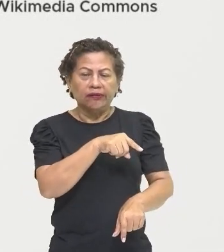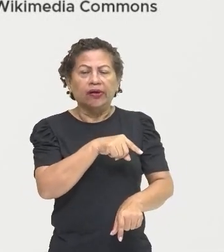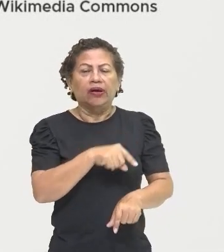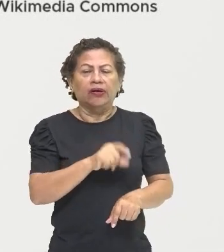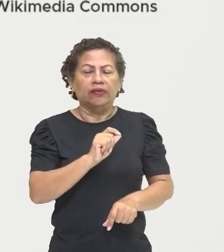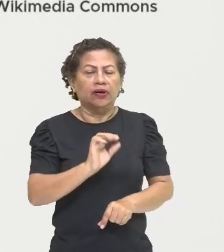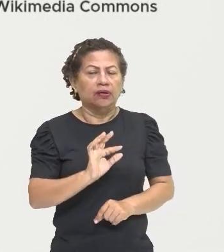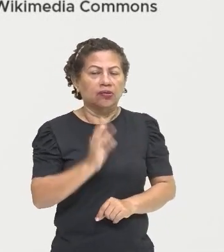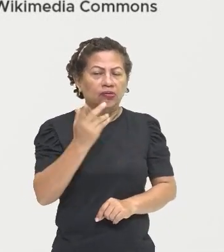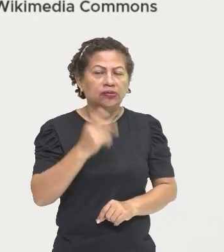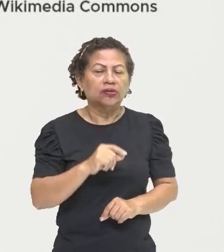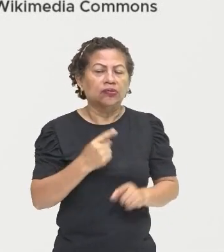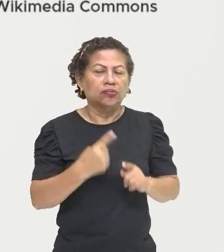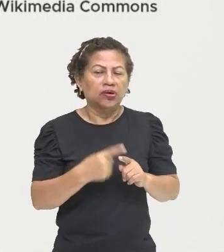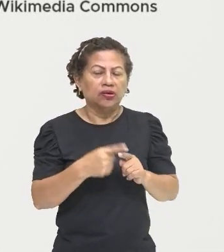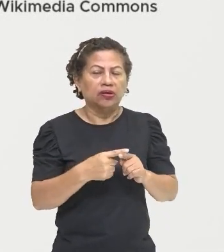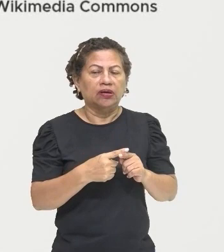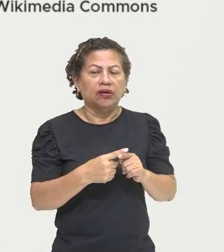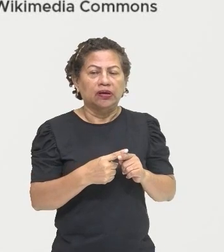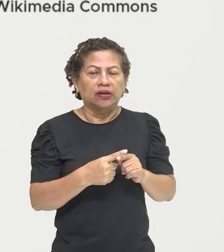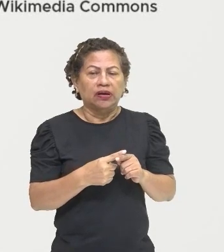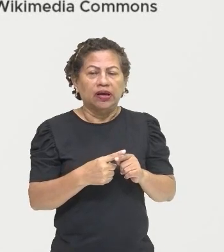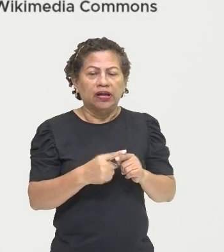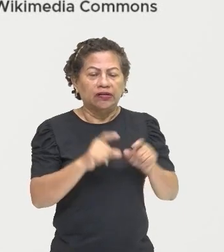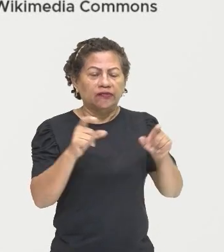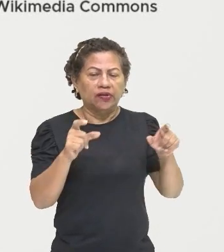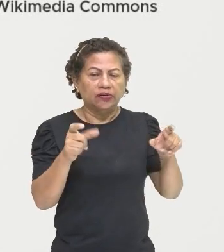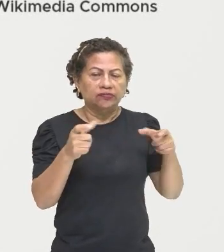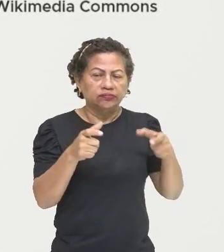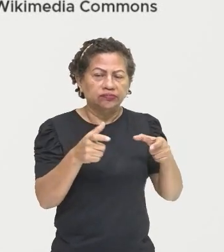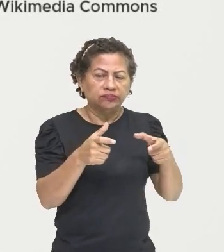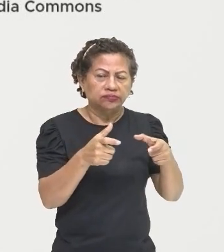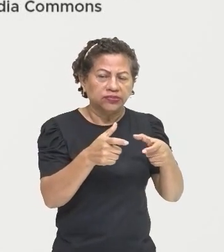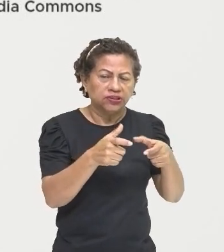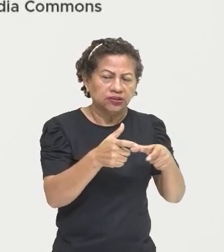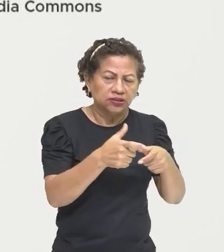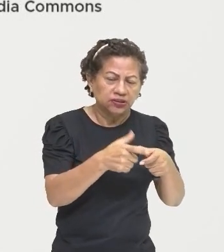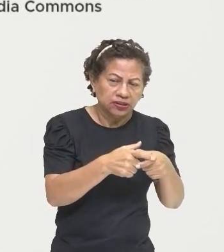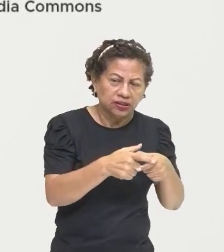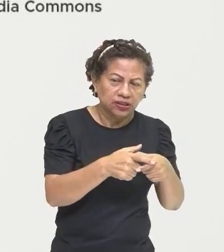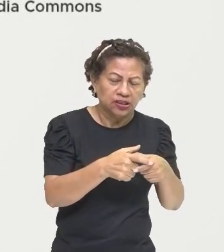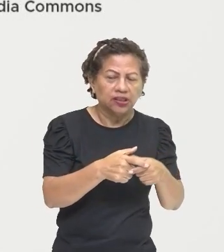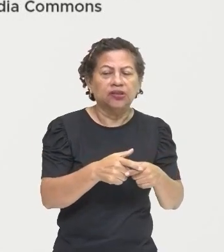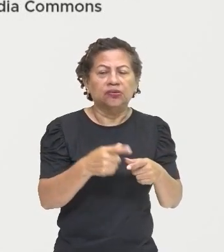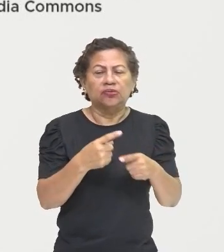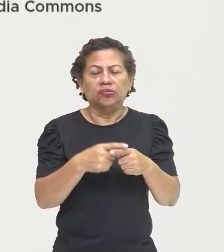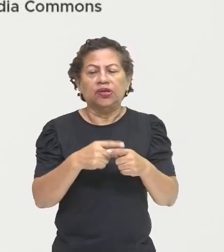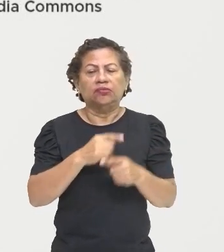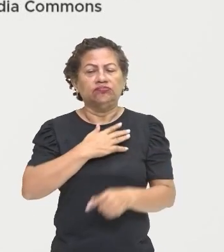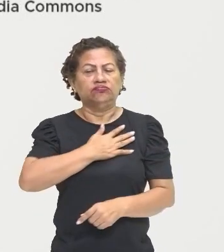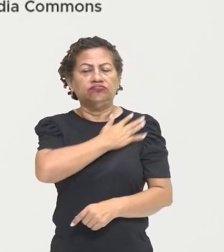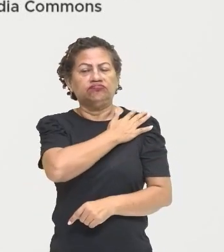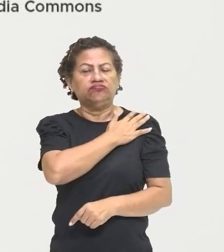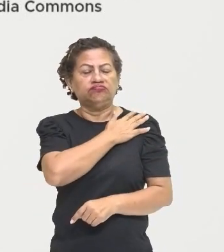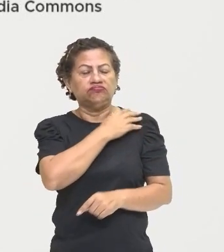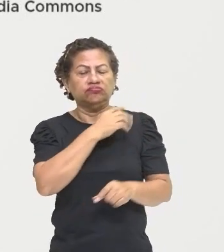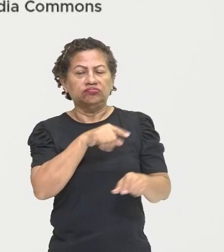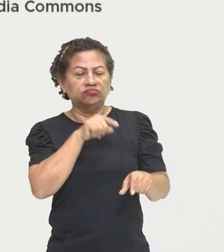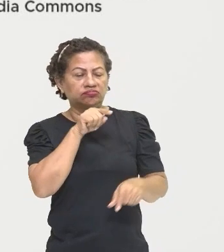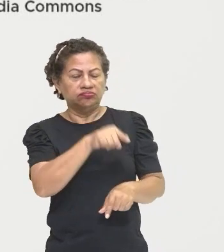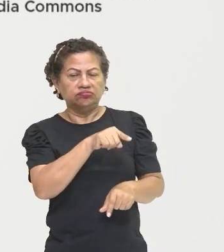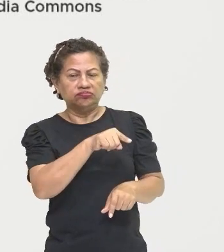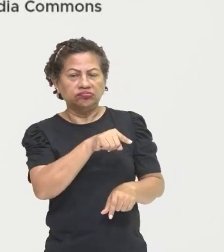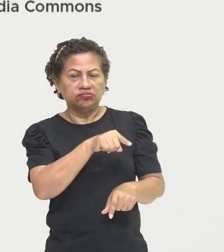ao longo do regime militar e deixaram de existir. Contudo, tá certo, já na década de 80,